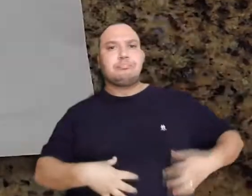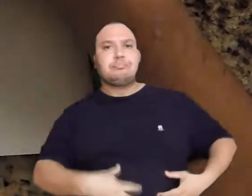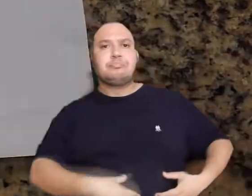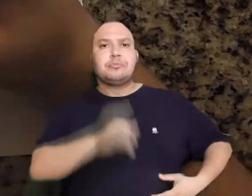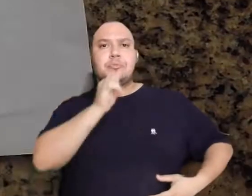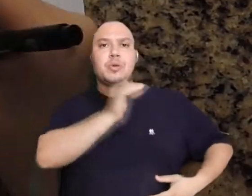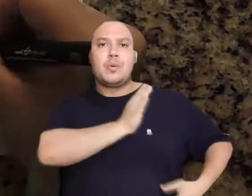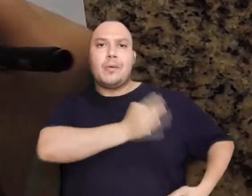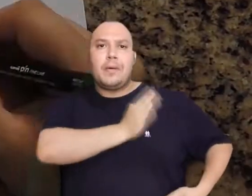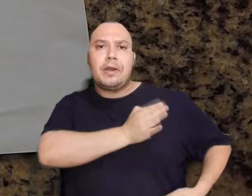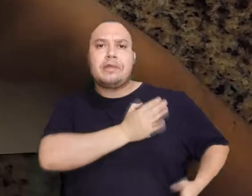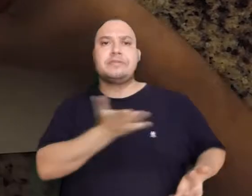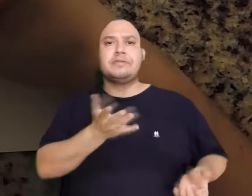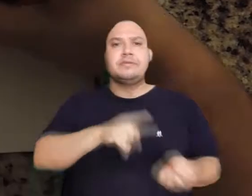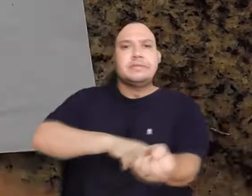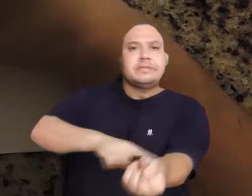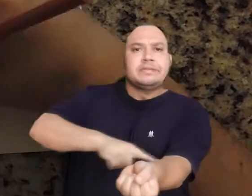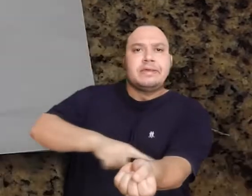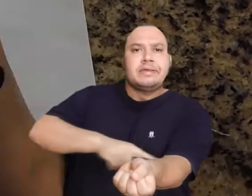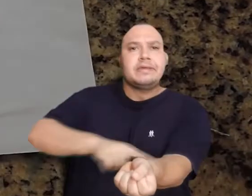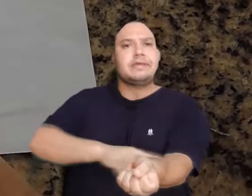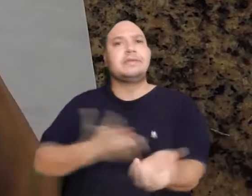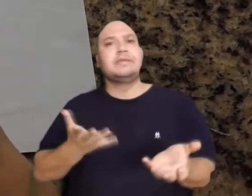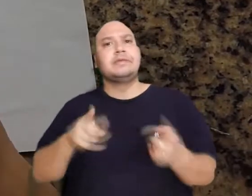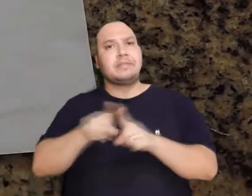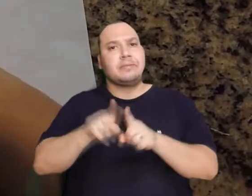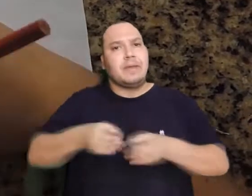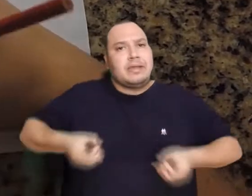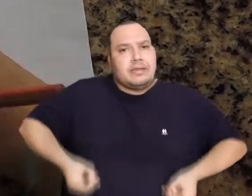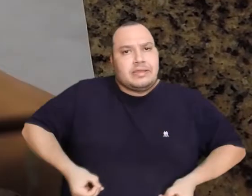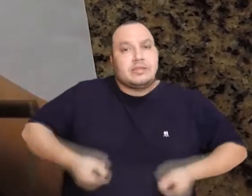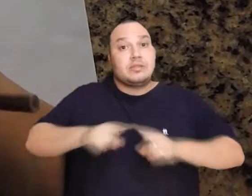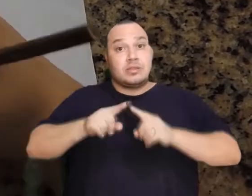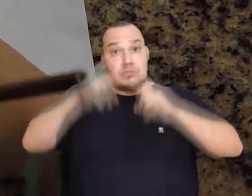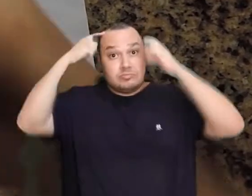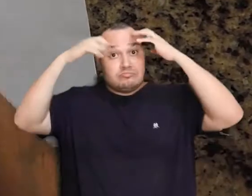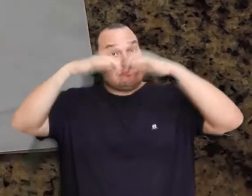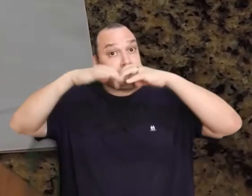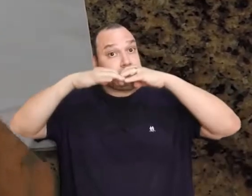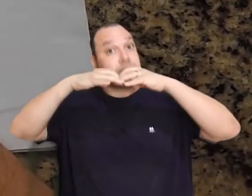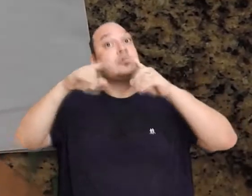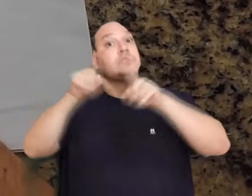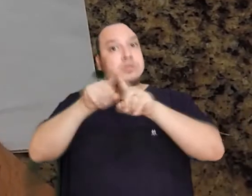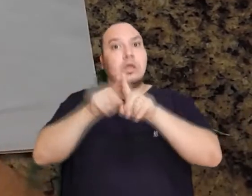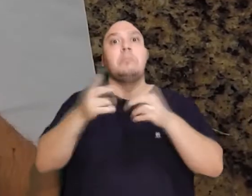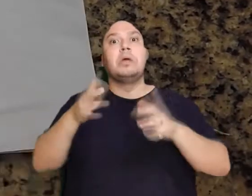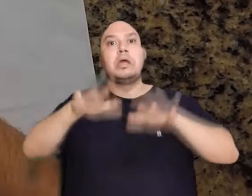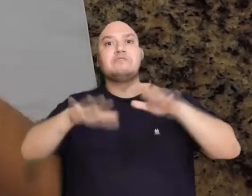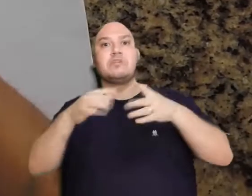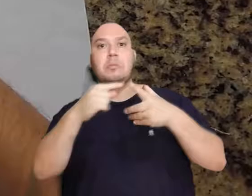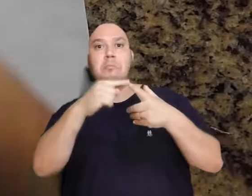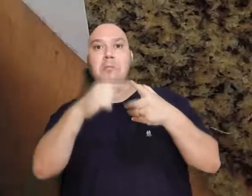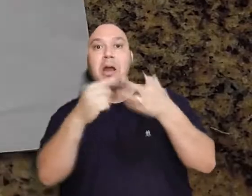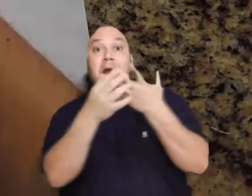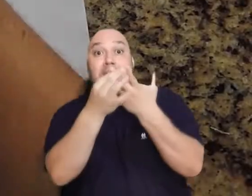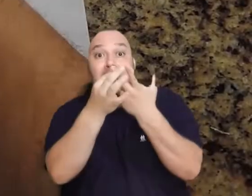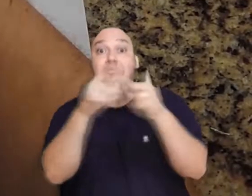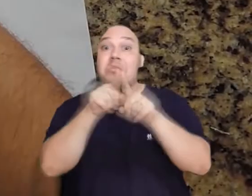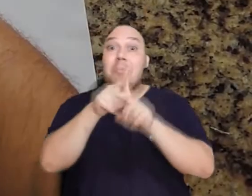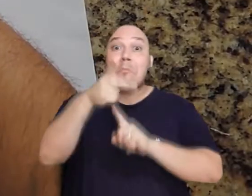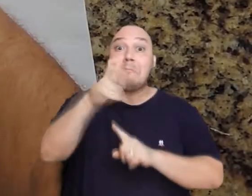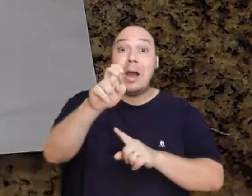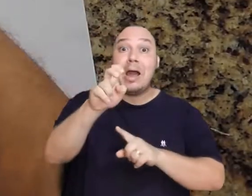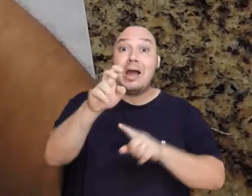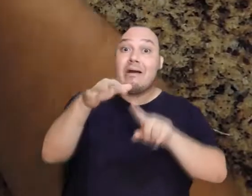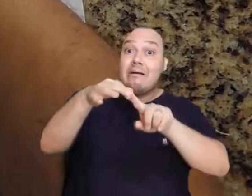outros órgãos, como coração, vasos sanguíneos, rins, cérebro e extremidades, como os dedos das